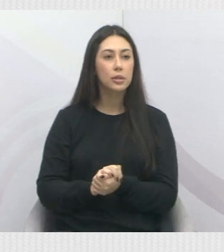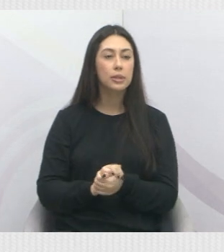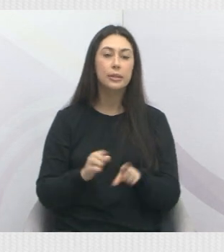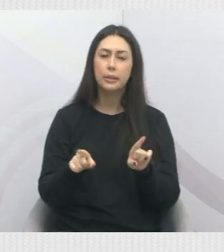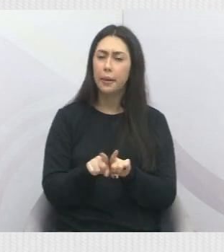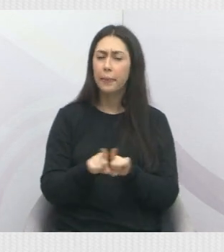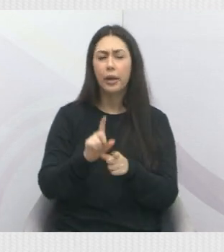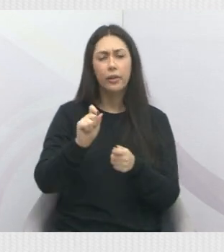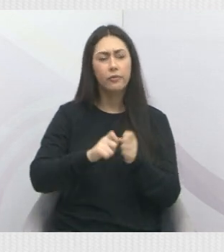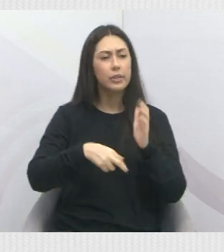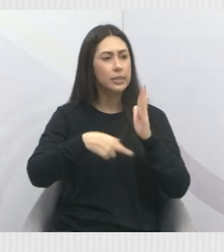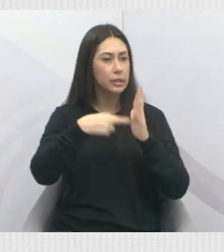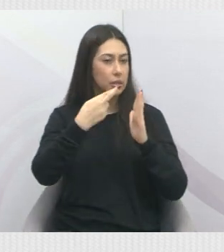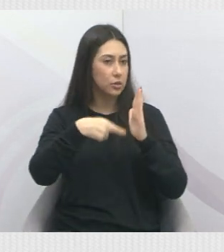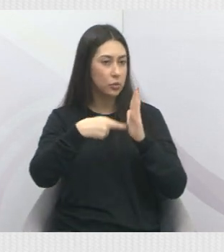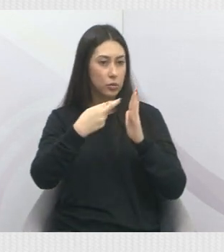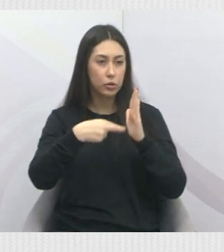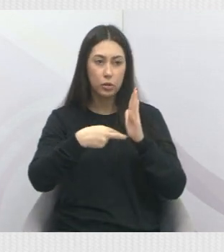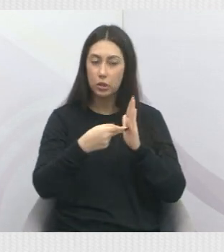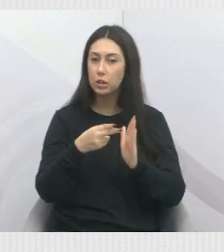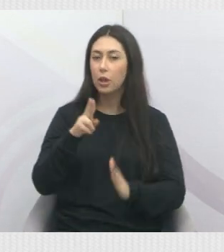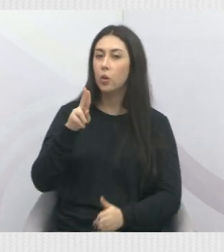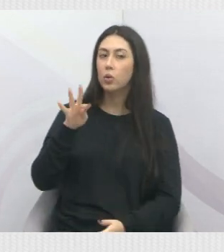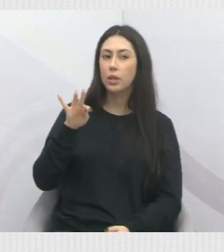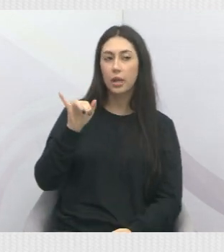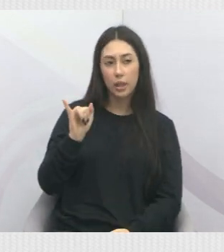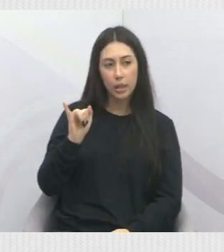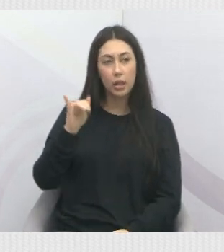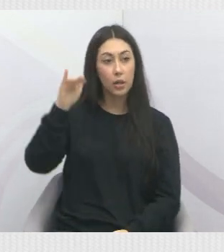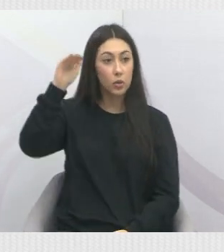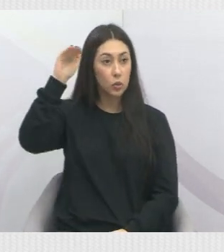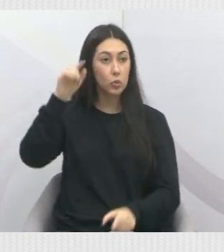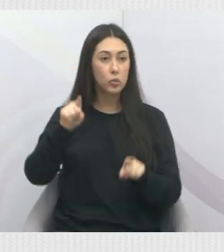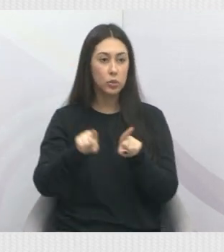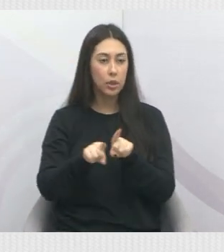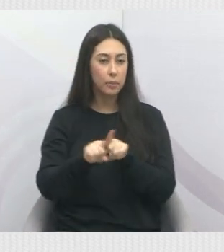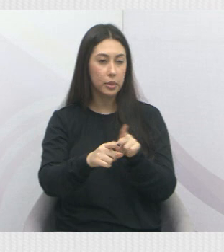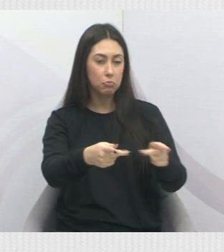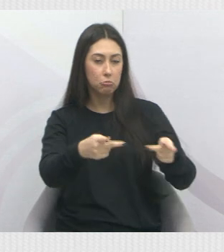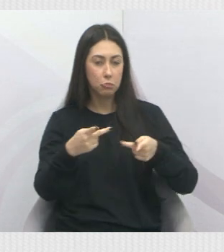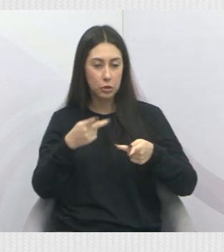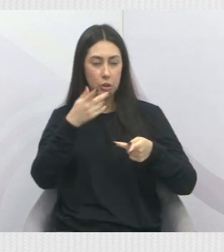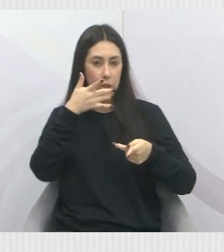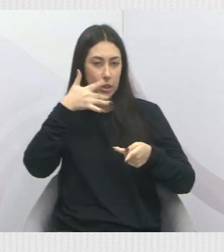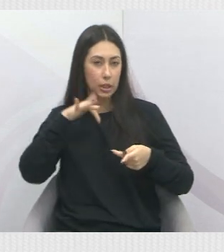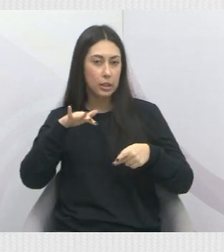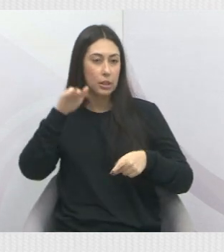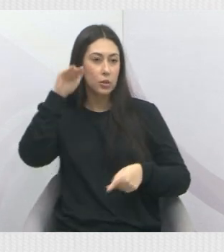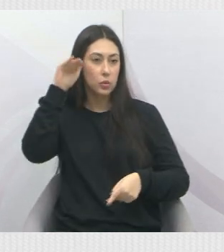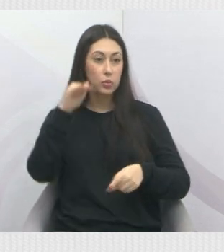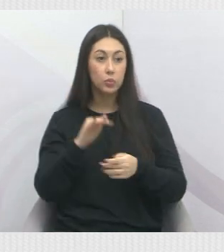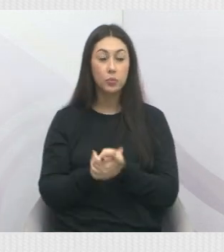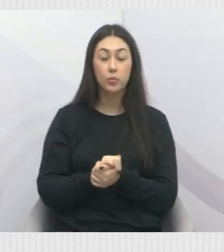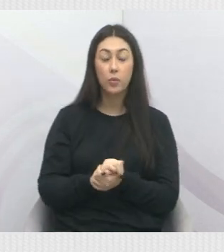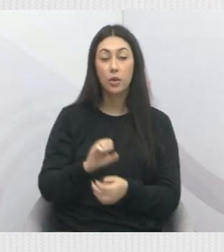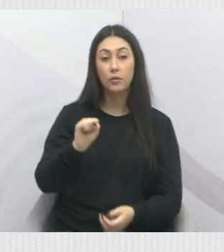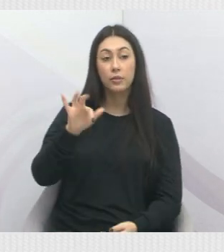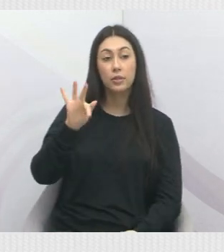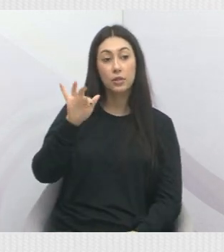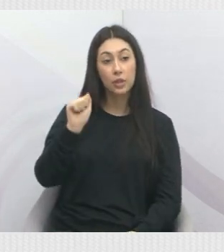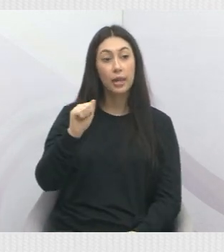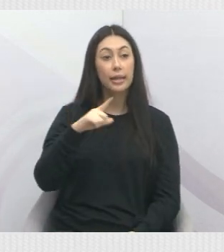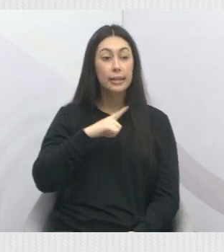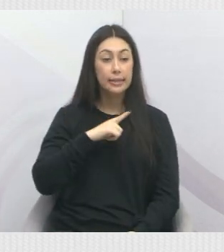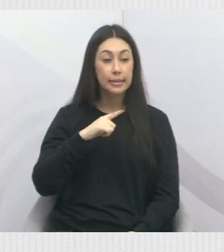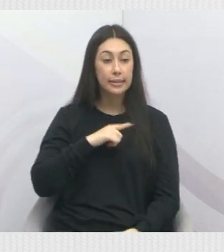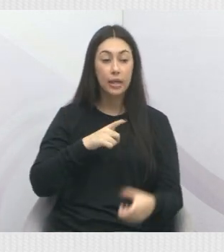de cirurgias eletivas, UTI adulto, clínica médica adulta e infantil. No Hospital São Francisco, maternidade de baixo